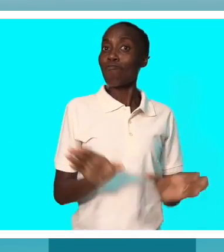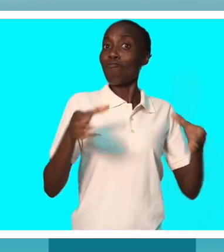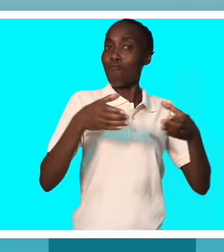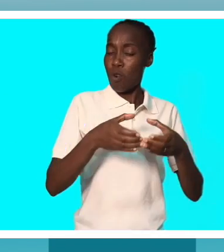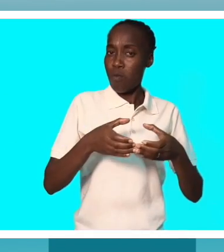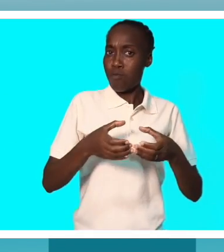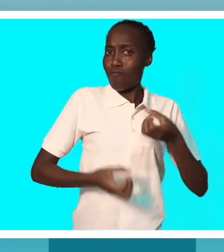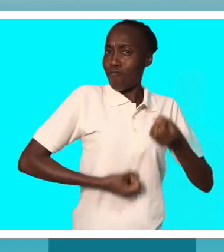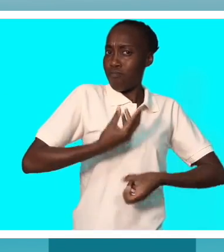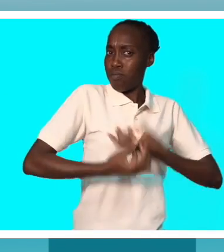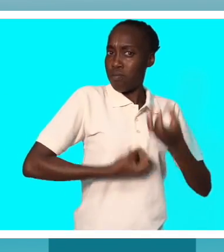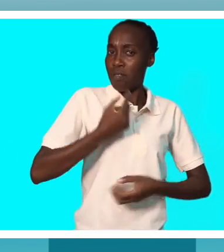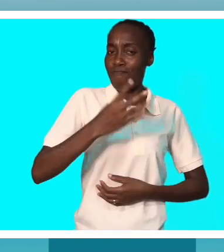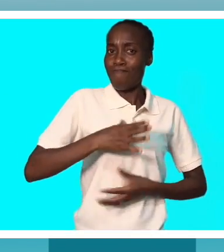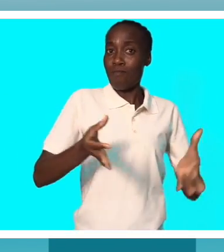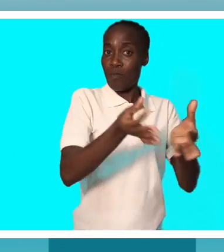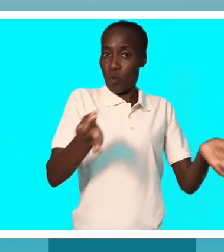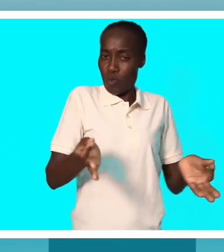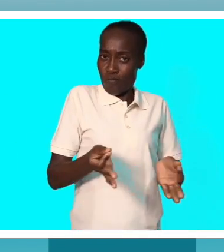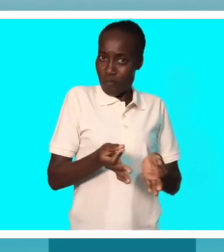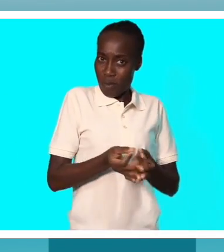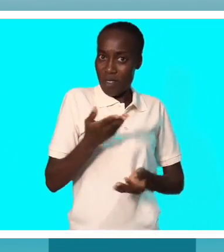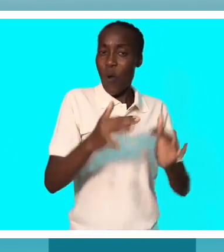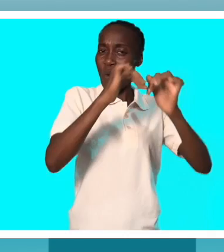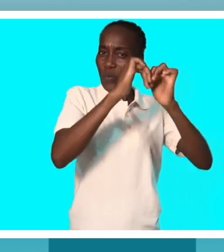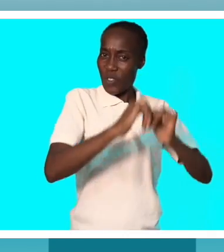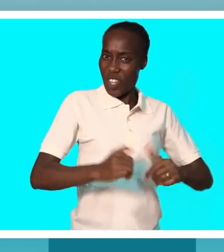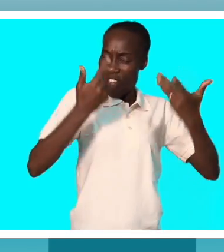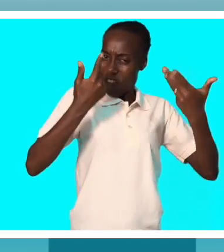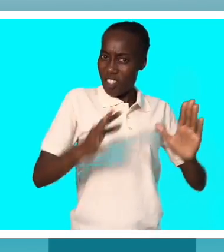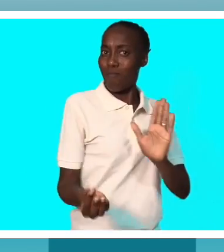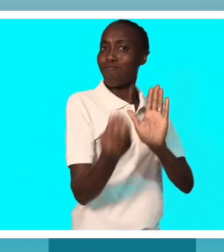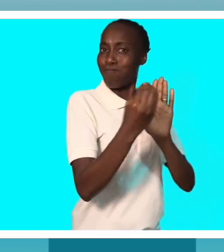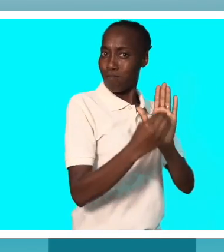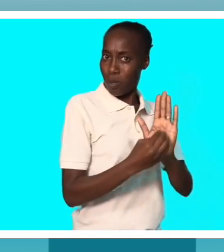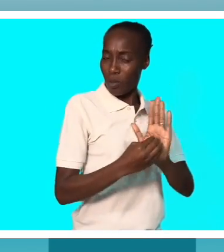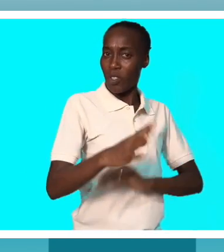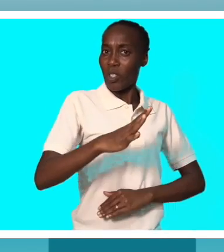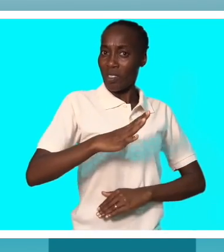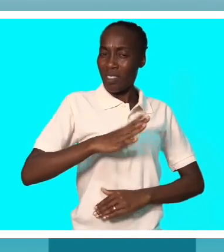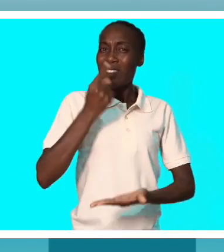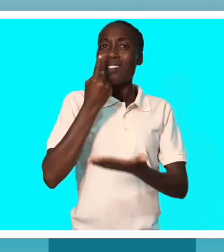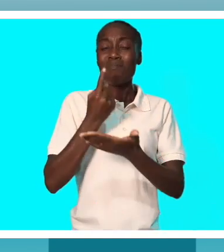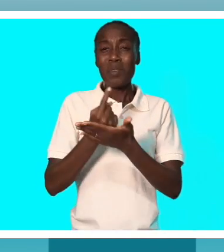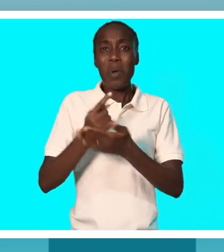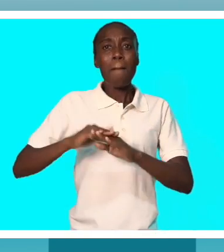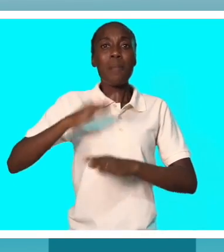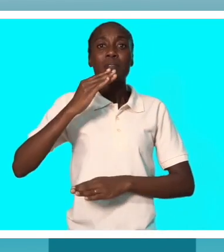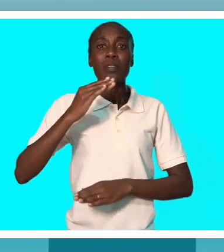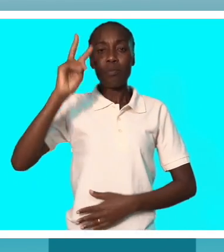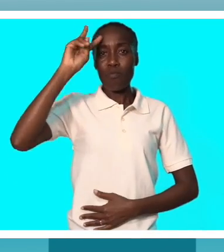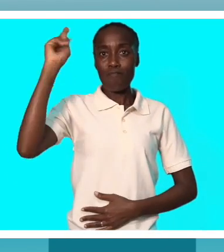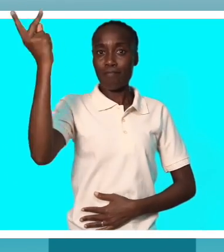movimento, falamos, que está em documento oficial escrito, que vai ter um peso muito grande